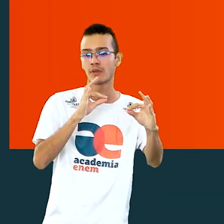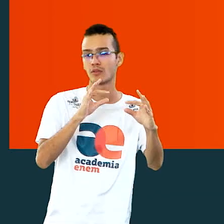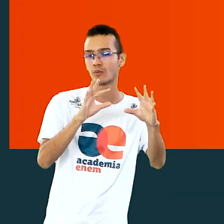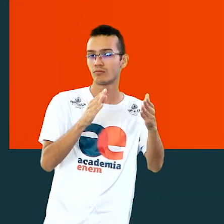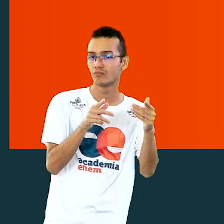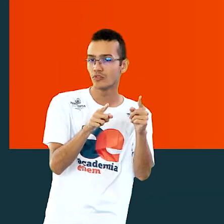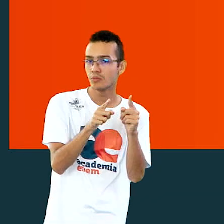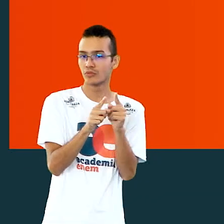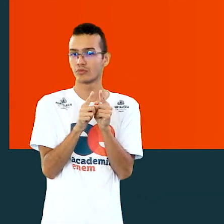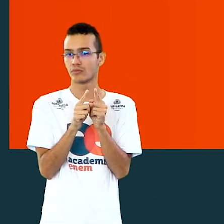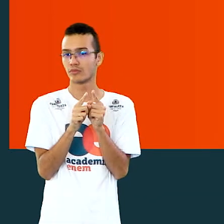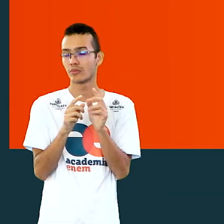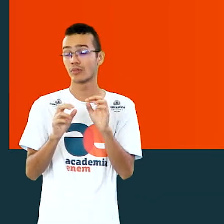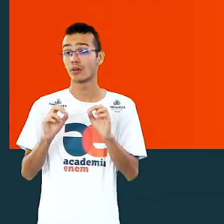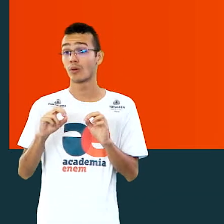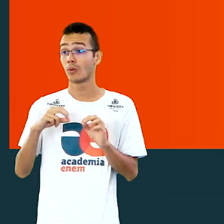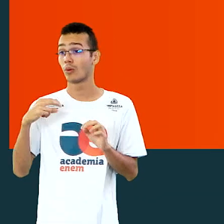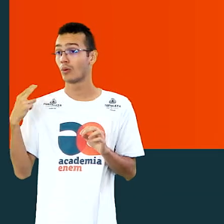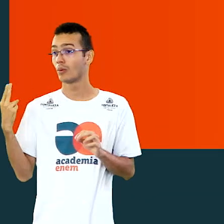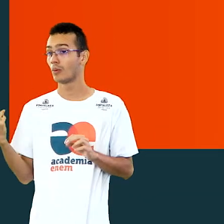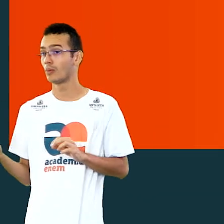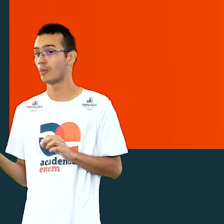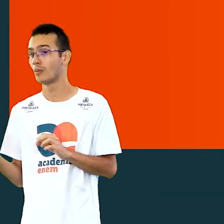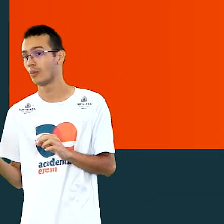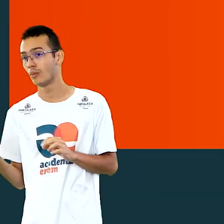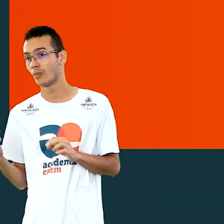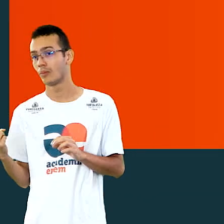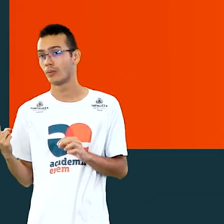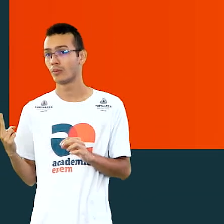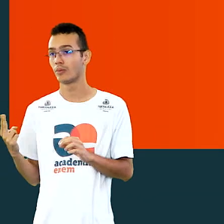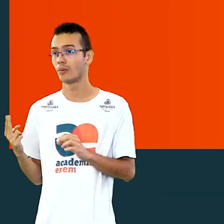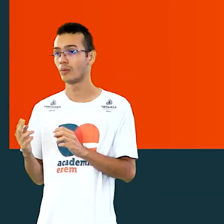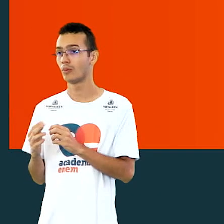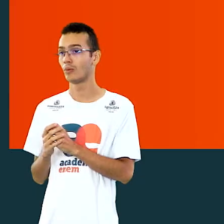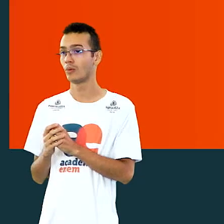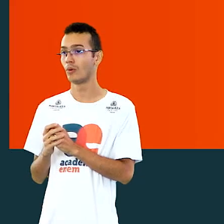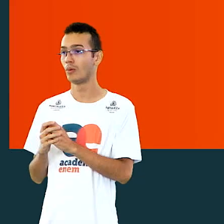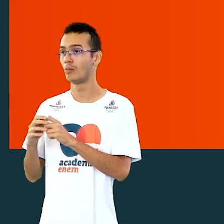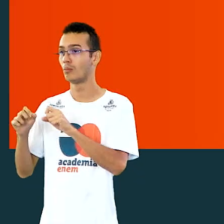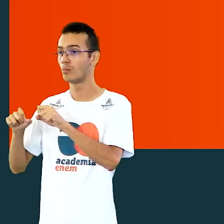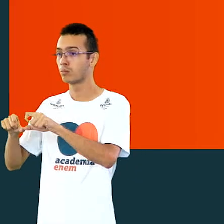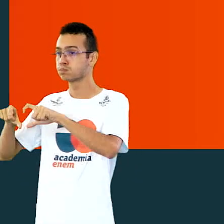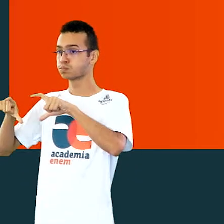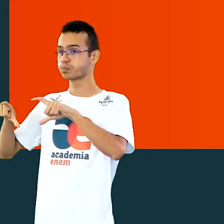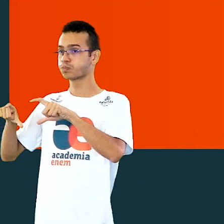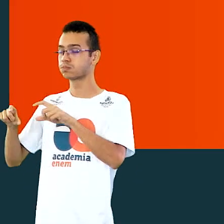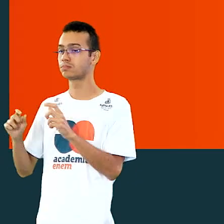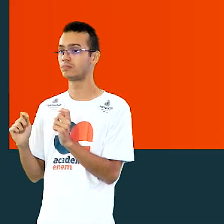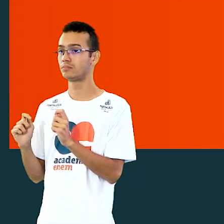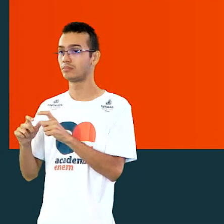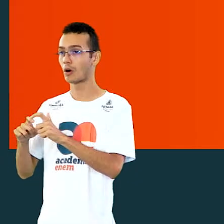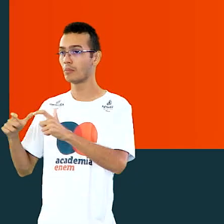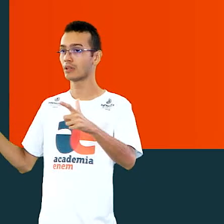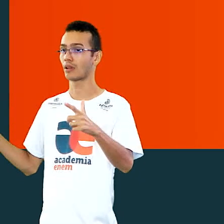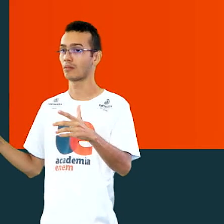ou aumento a sua espessura.